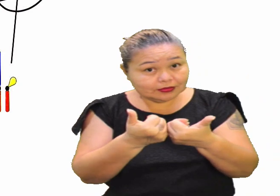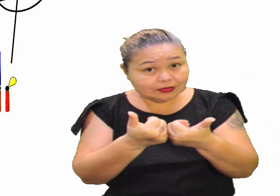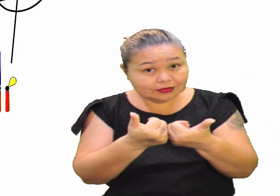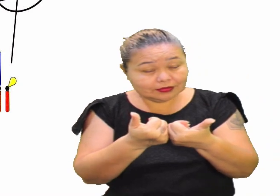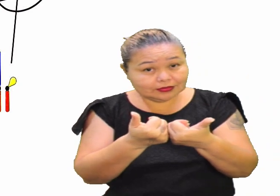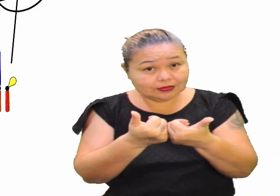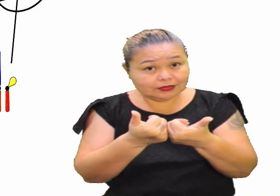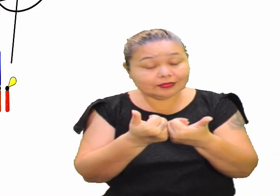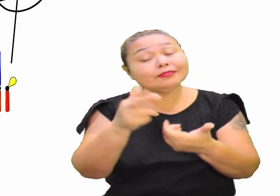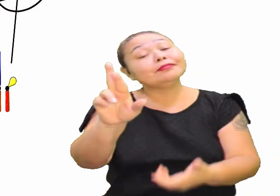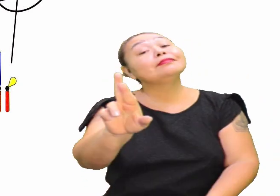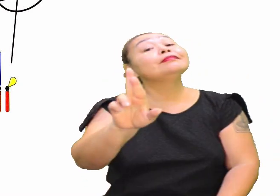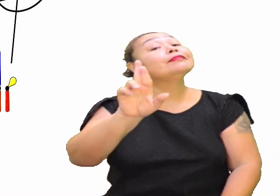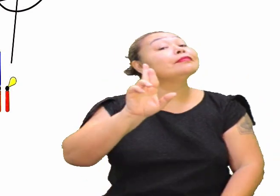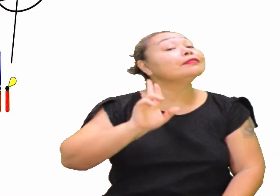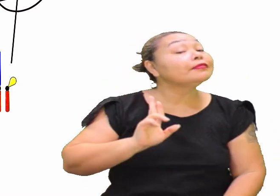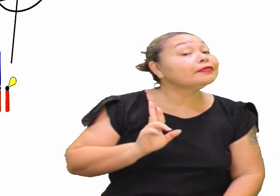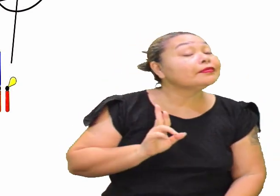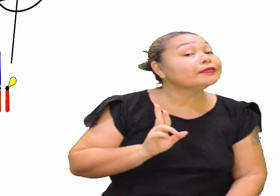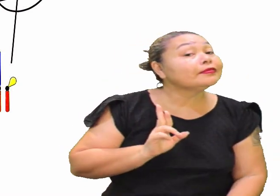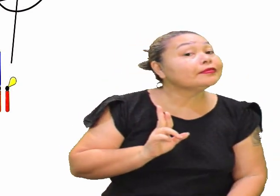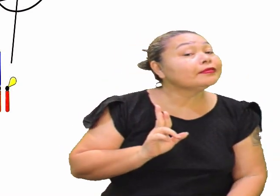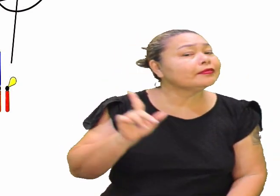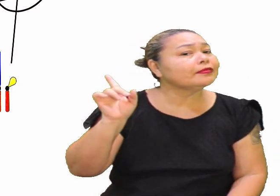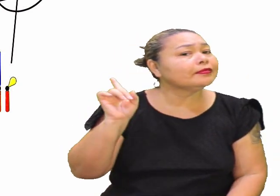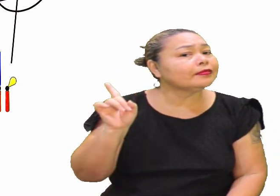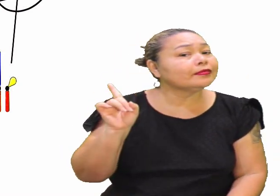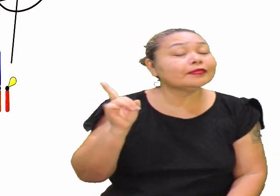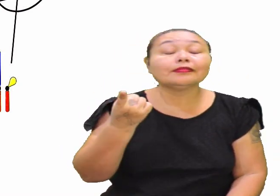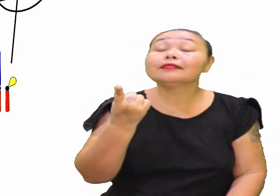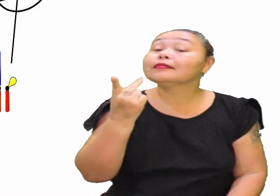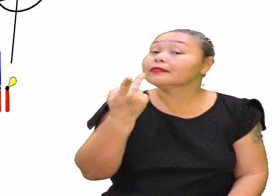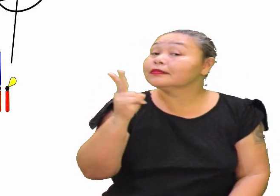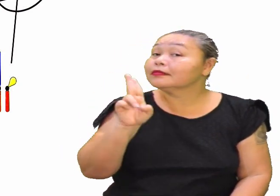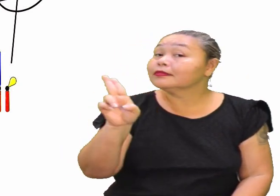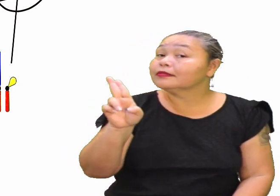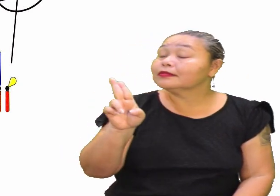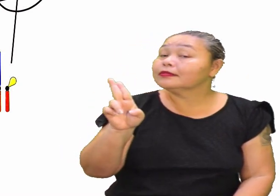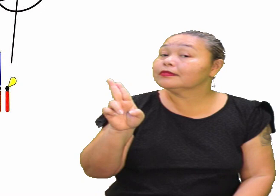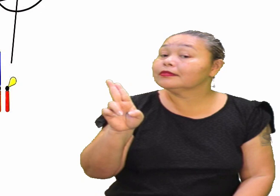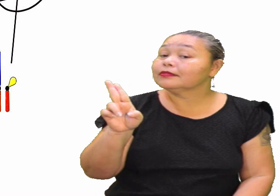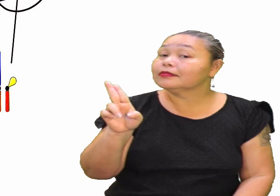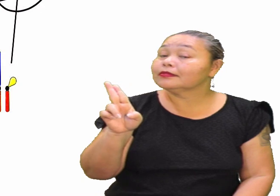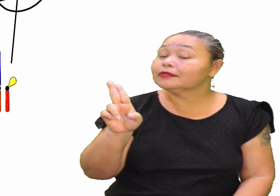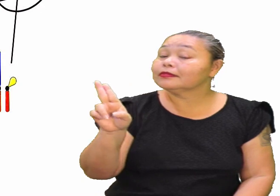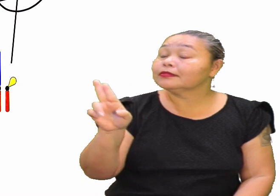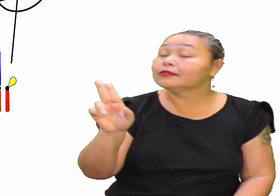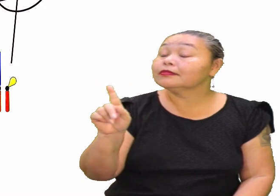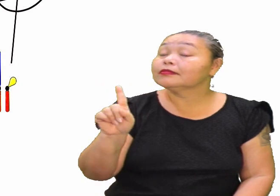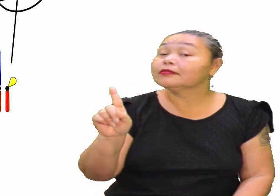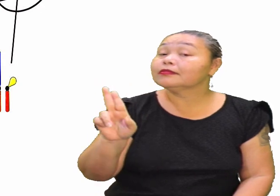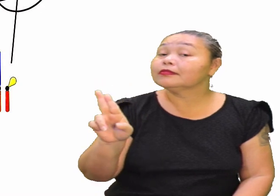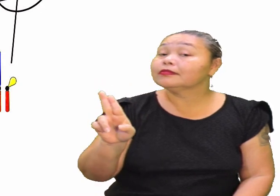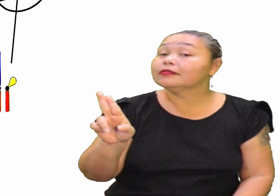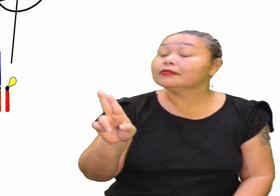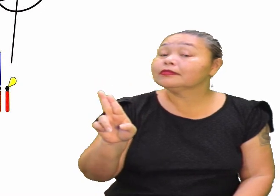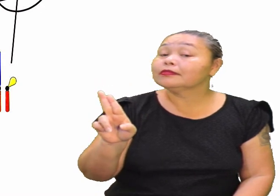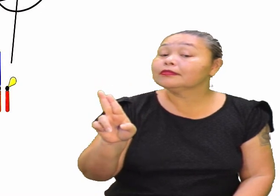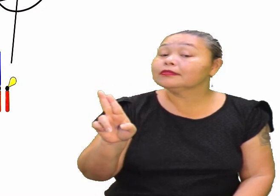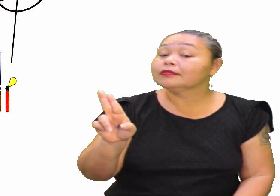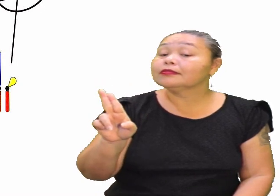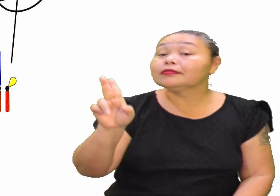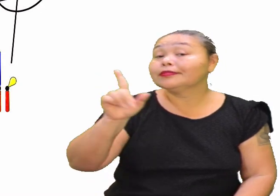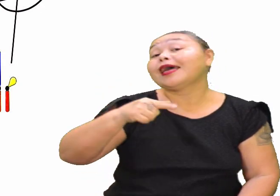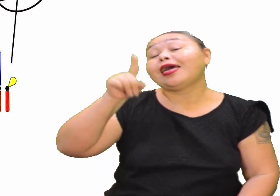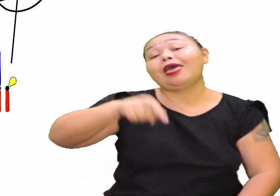tem óvulo X e óvulo X. Se o espermatozoide com X fecundar o óvulo